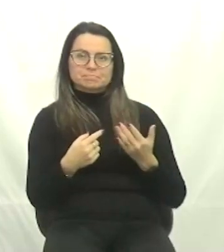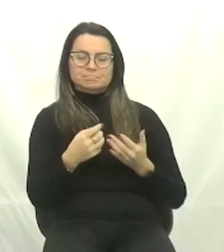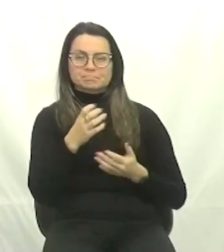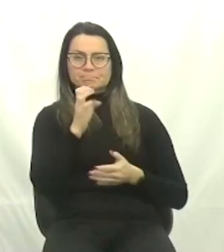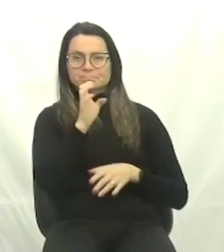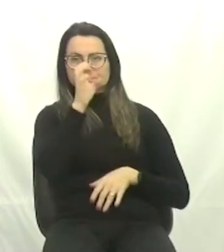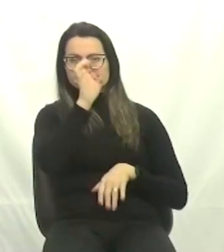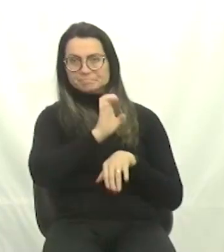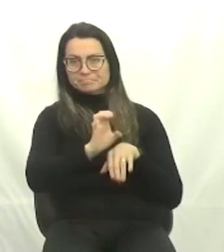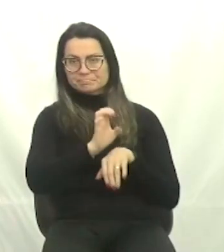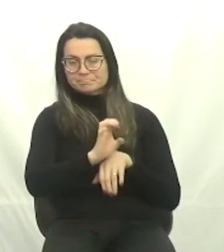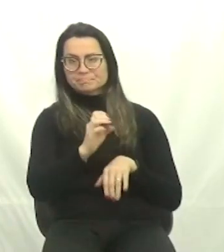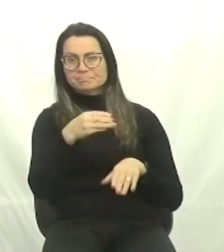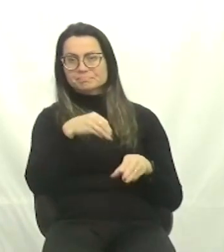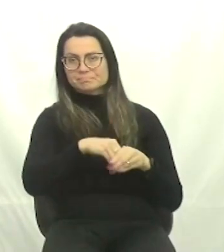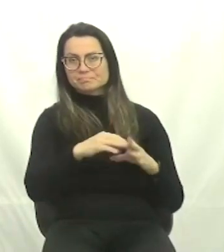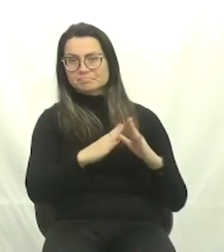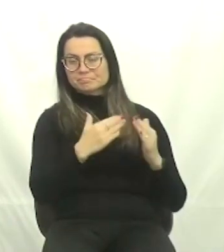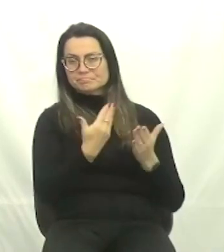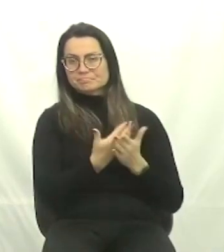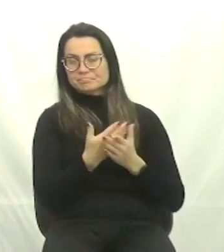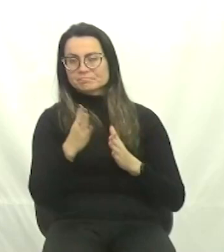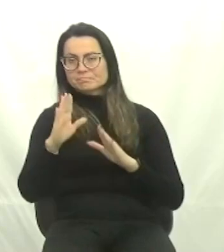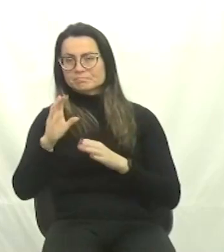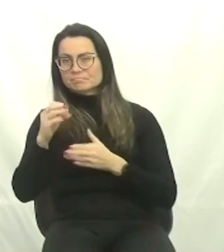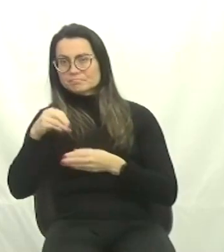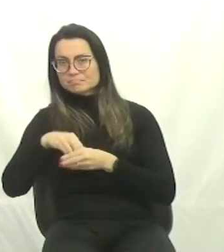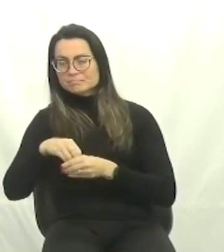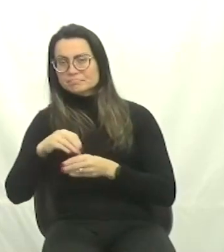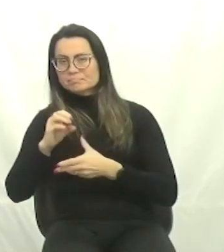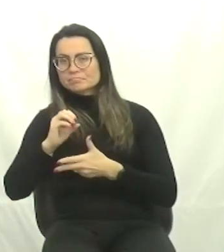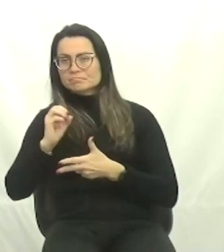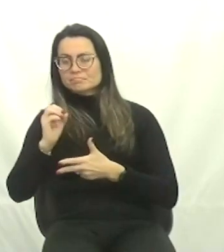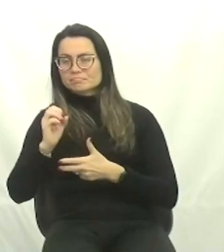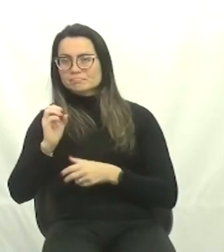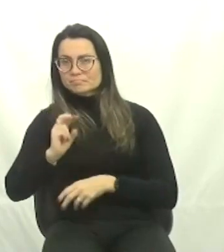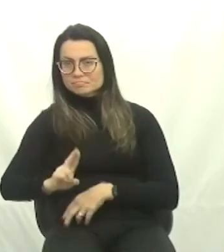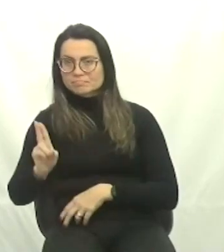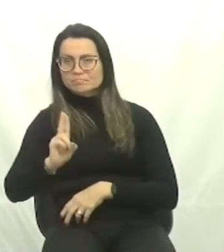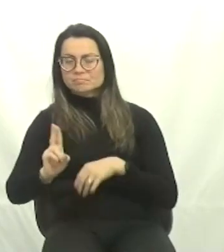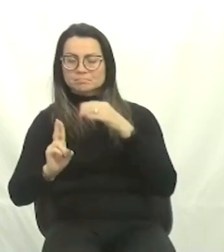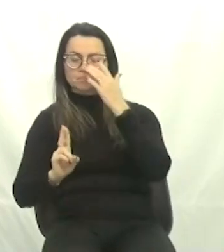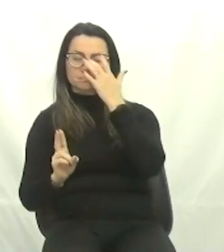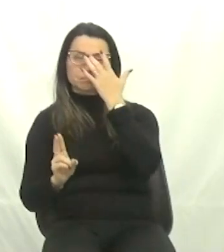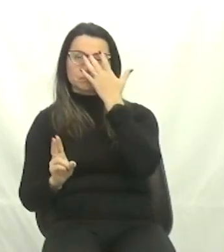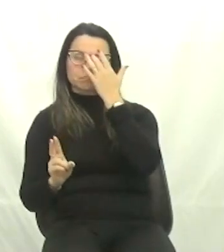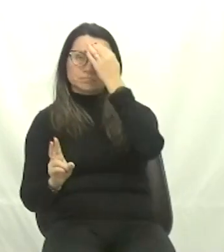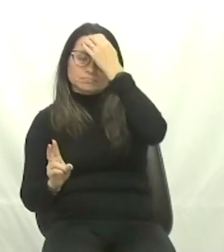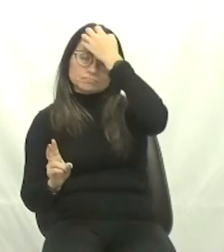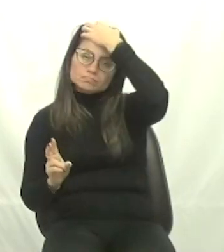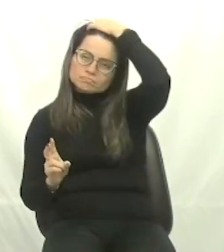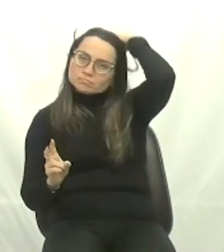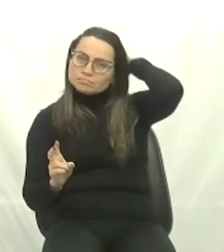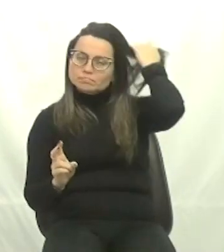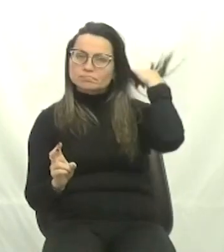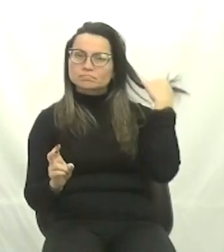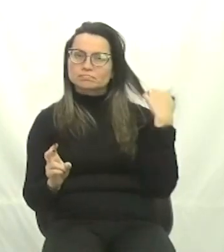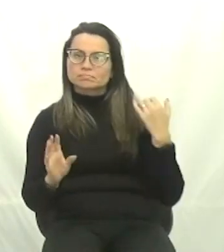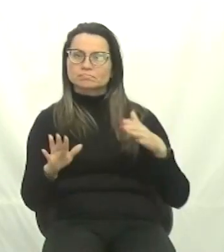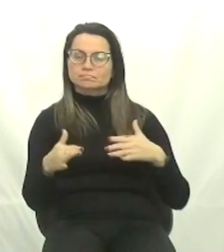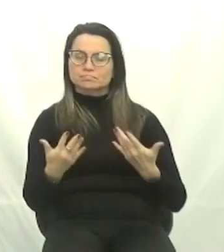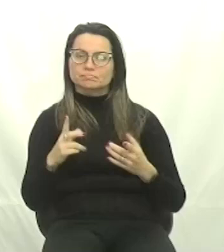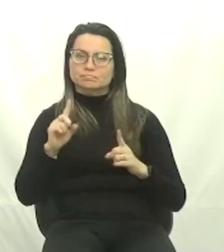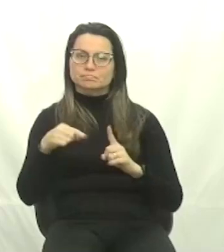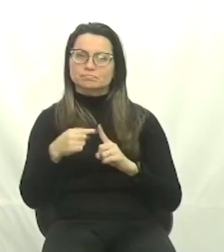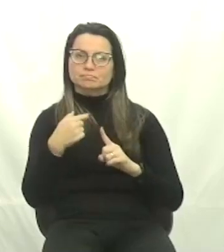das nossas universidades, por que não lá mesmo fazer essas formações? Só que o município precisa dar a contrapartida. Então, é nesse sentido que a gente faz